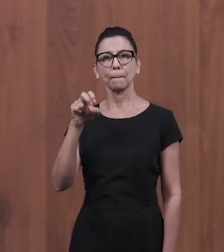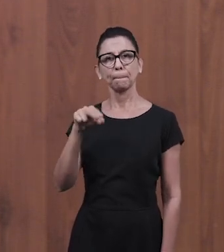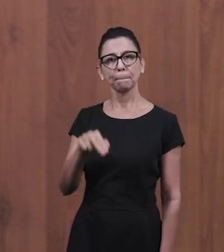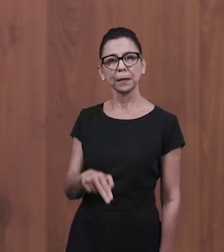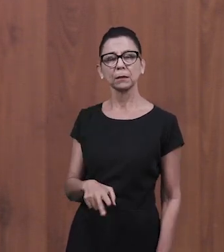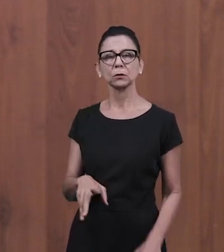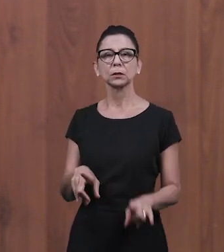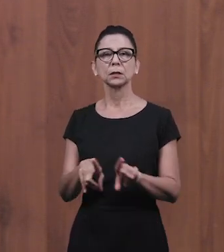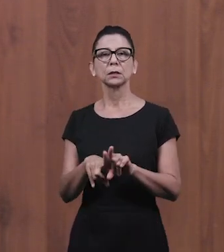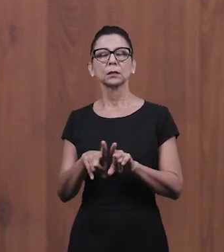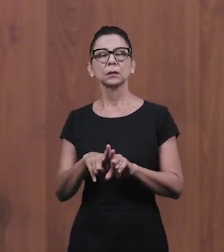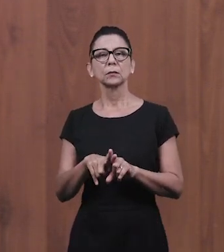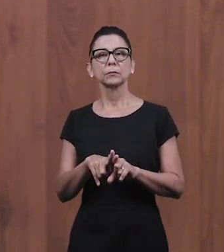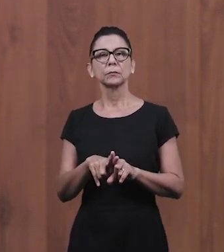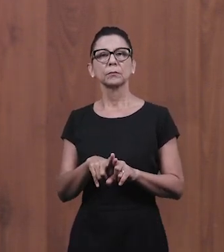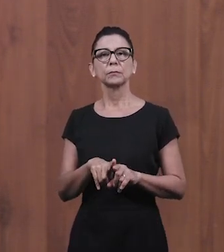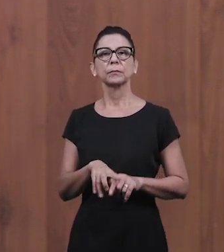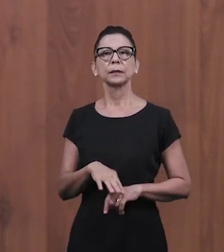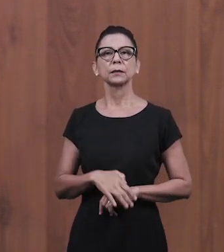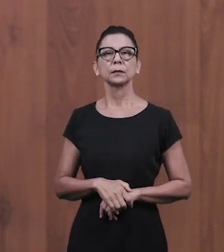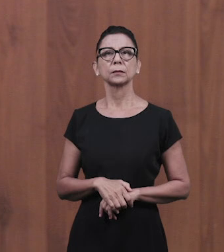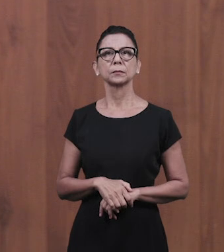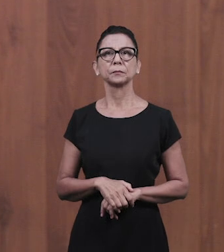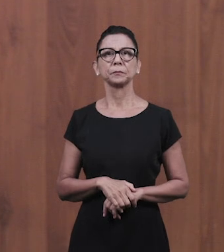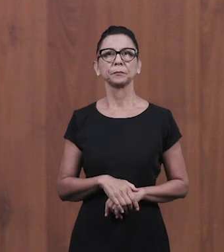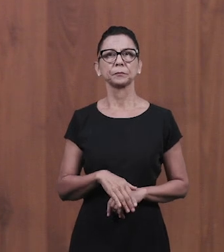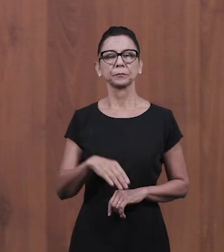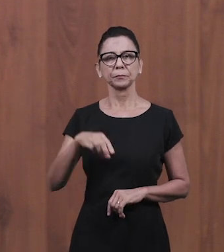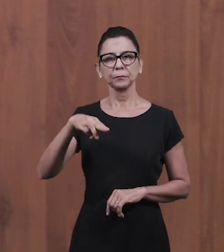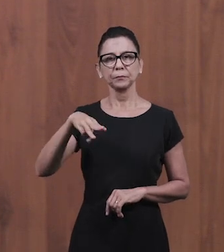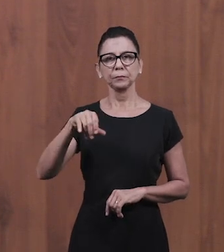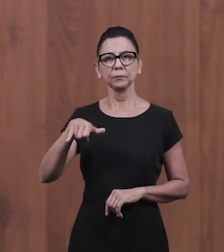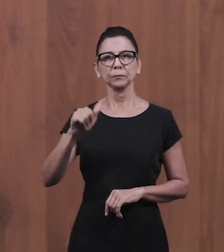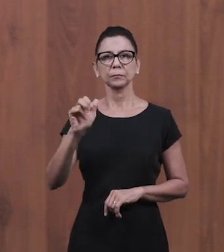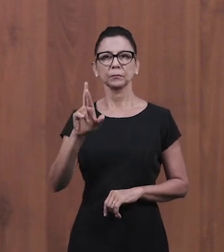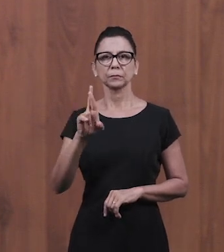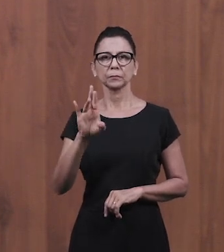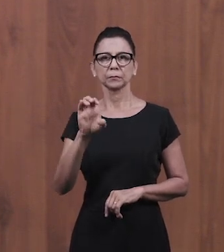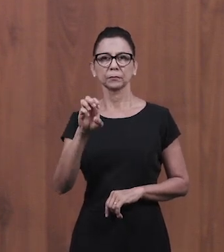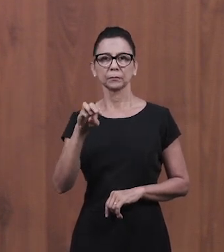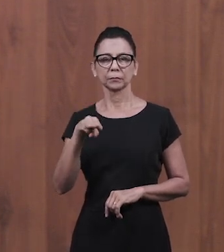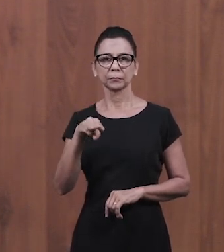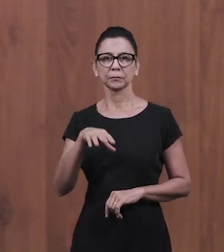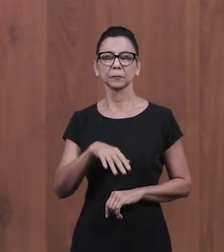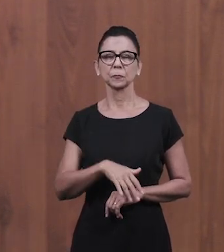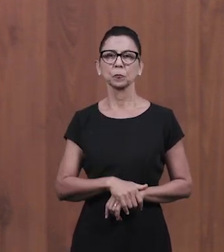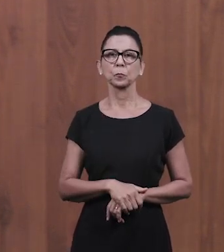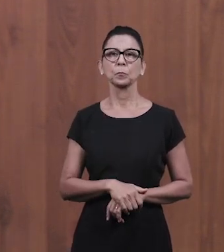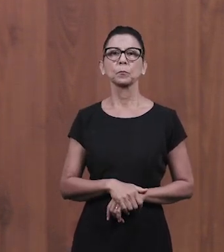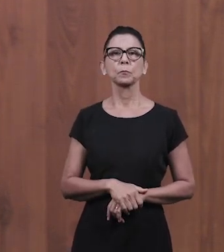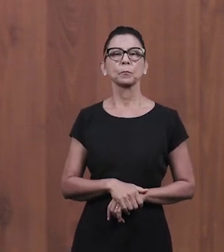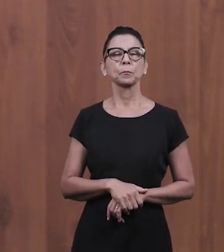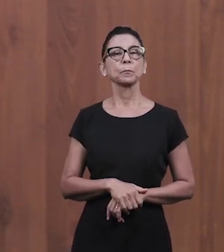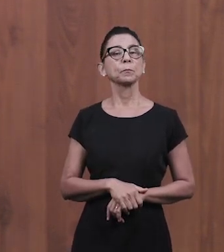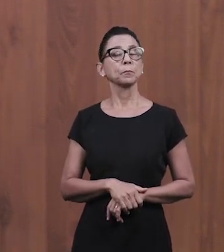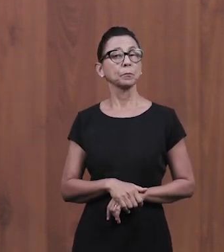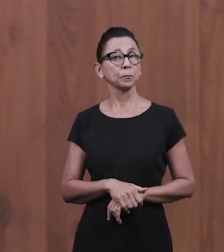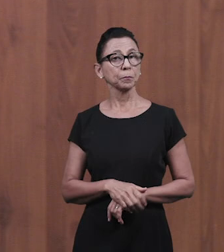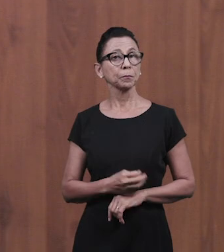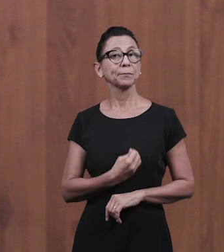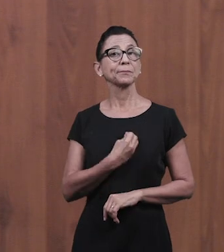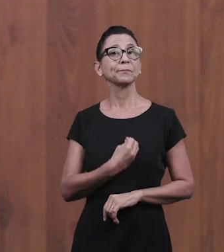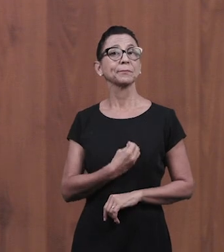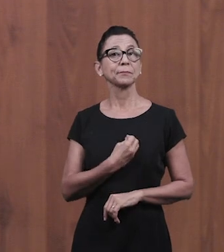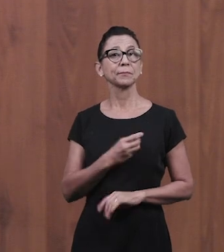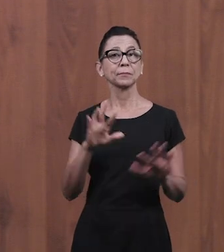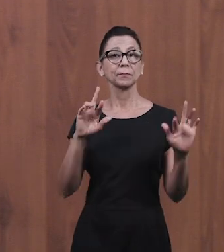participou foi o responsável lá pelo trabalho, que é o Myren, é o nosso irmão que nós chamamos de irmão Tito, ele estava em Havana, participou também.